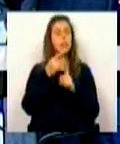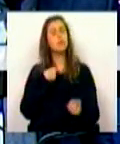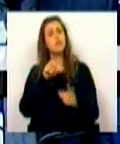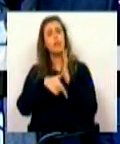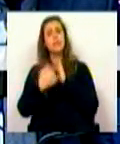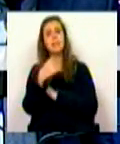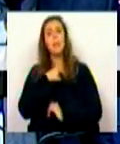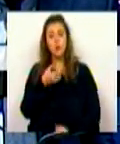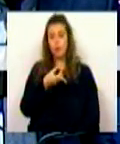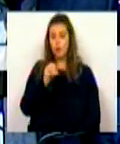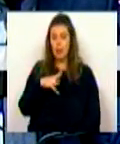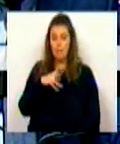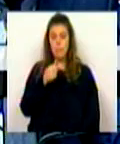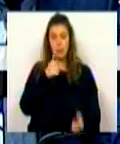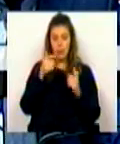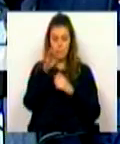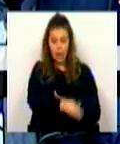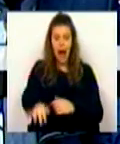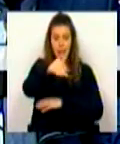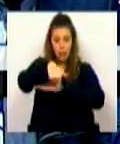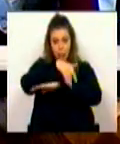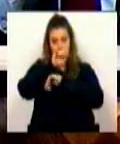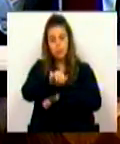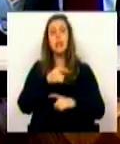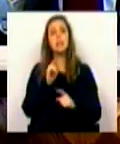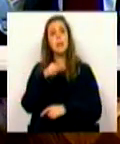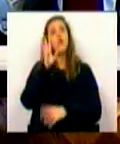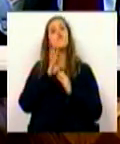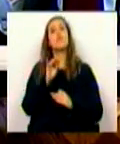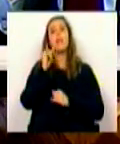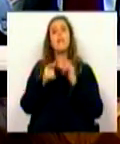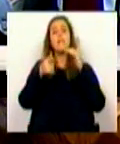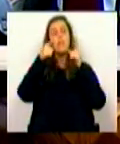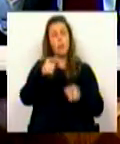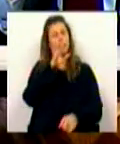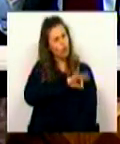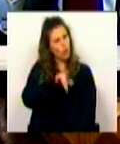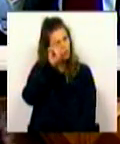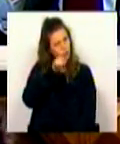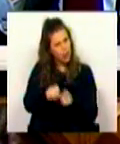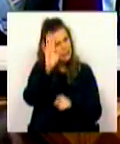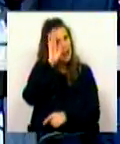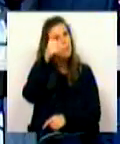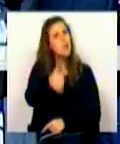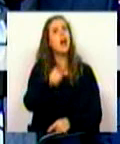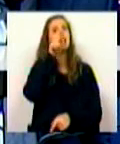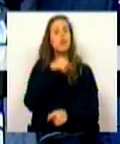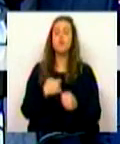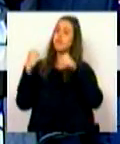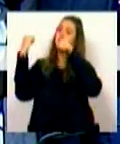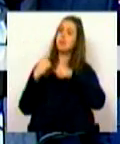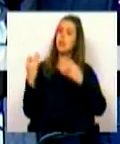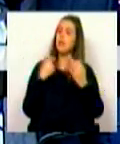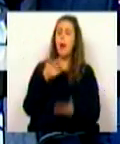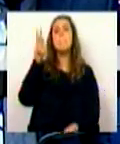para 90 mil hectares de regadio. Quanto ao cuidador informal, como o senhor deputado bem sabe, aquilo que foi acordado e